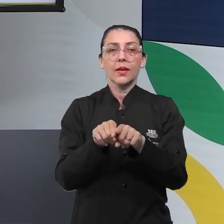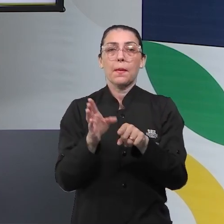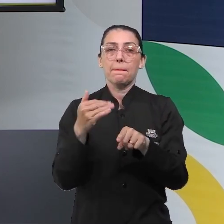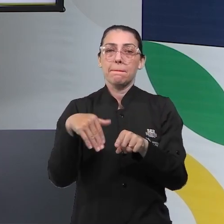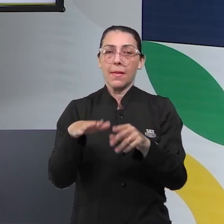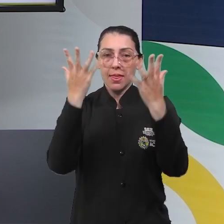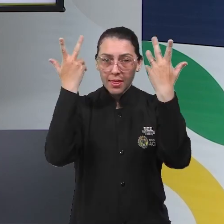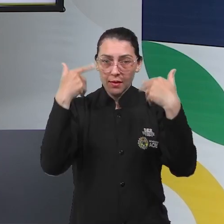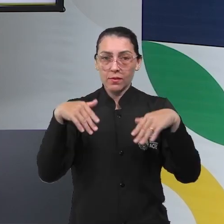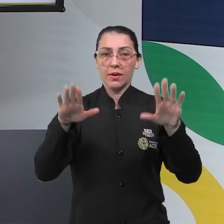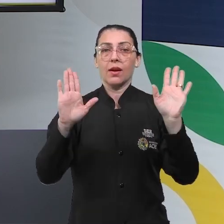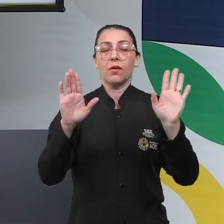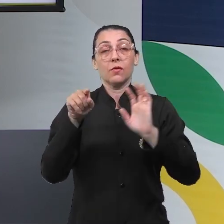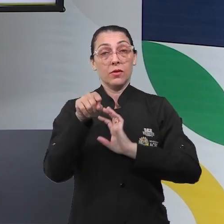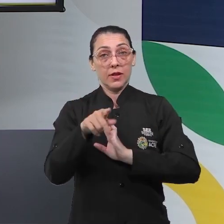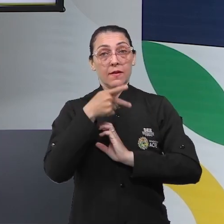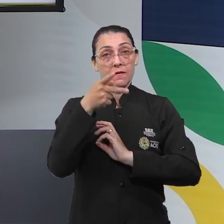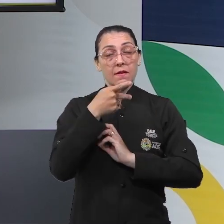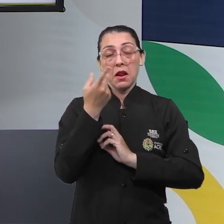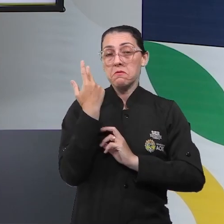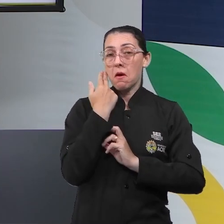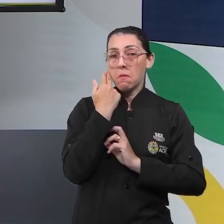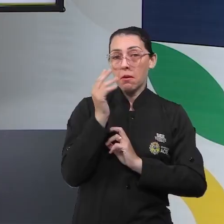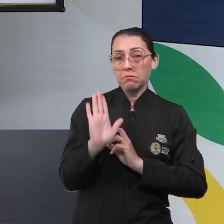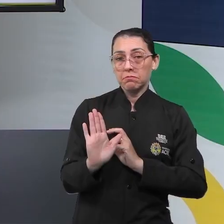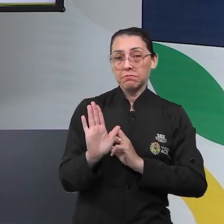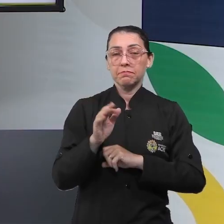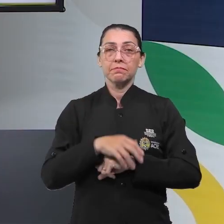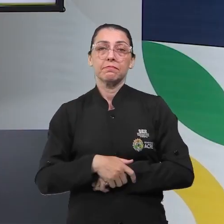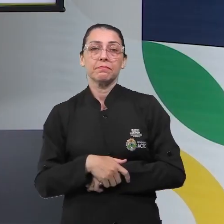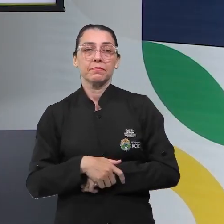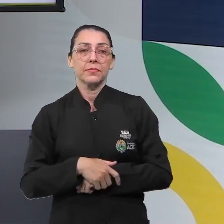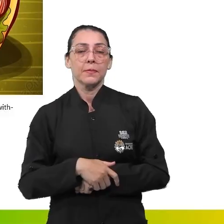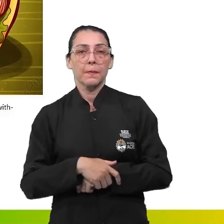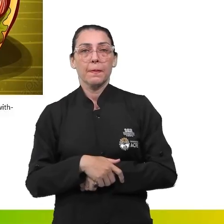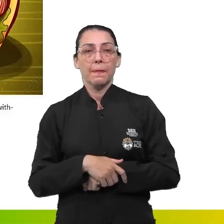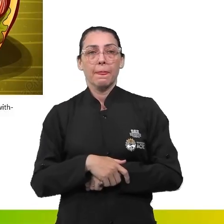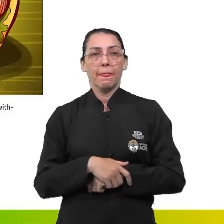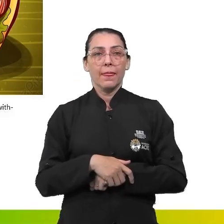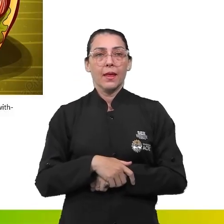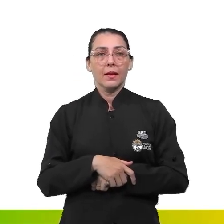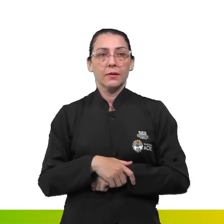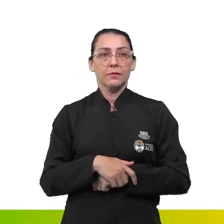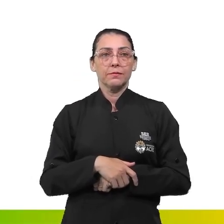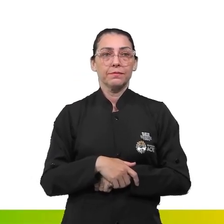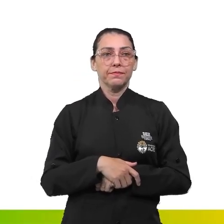mais natural e que você fala tranquilamente. Continuando,